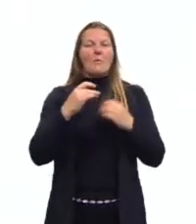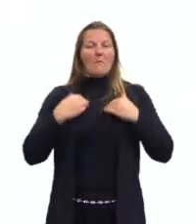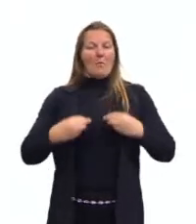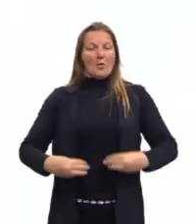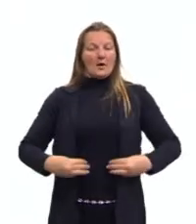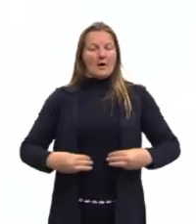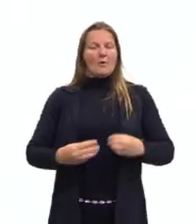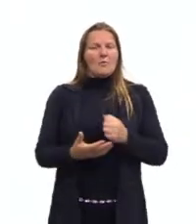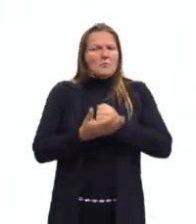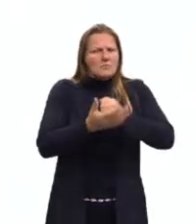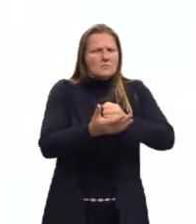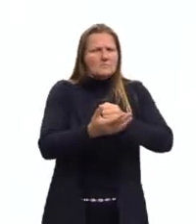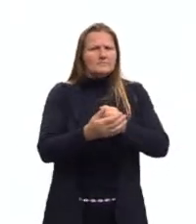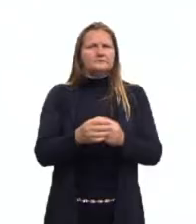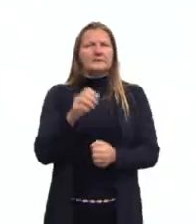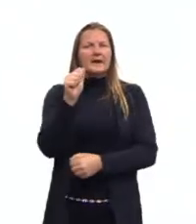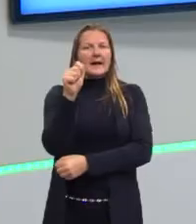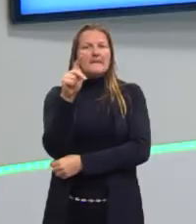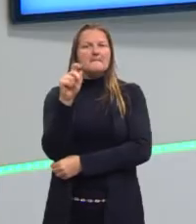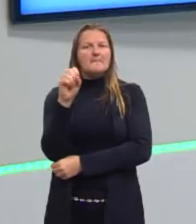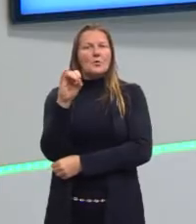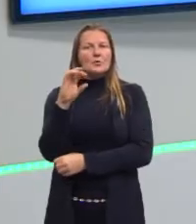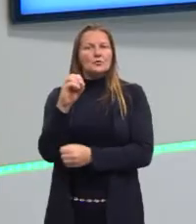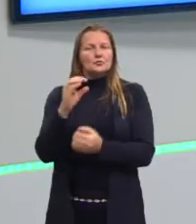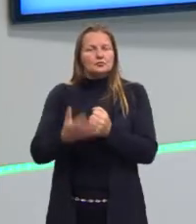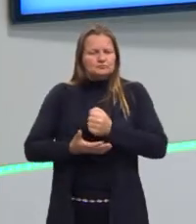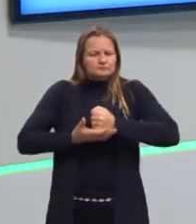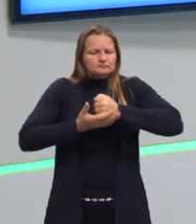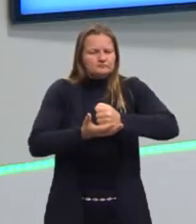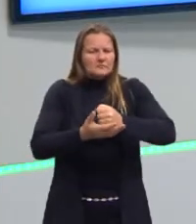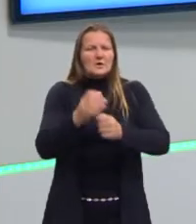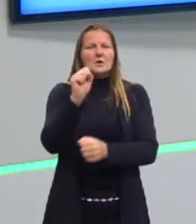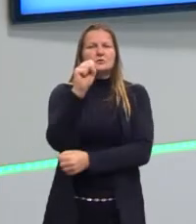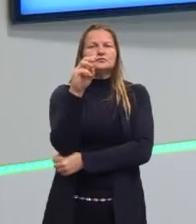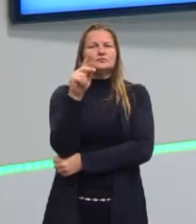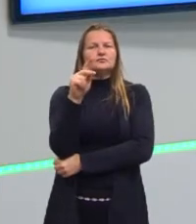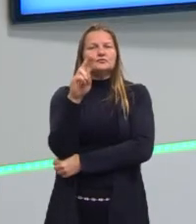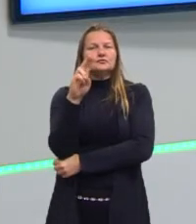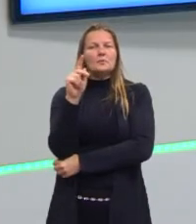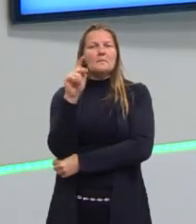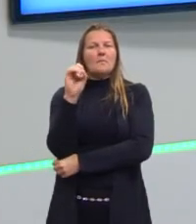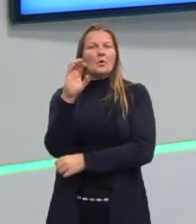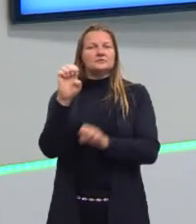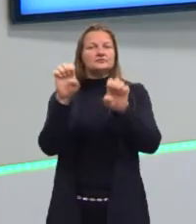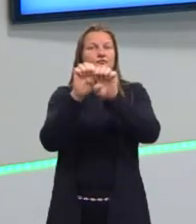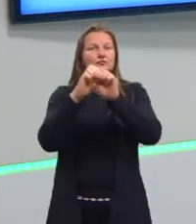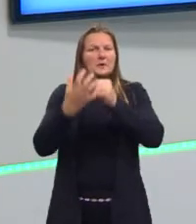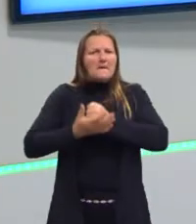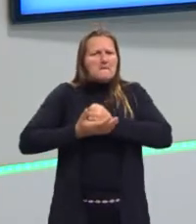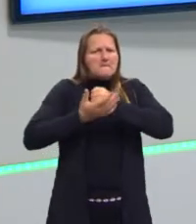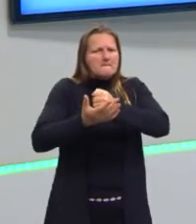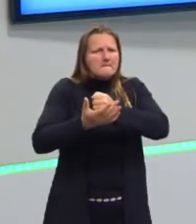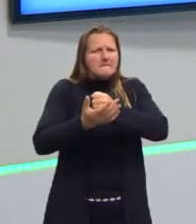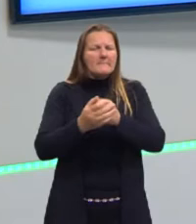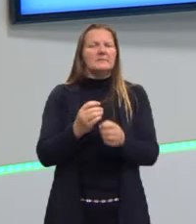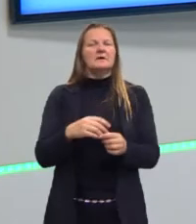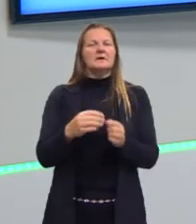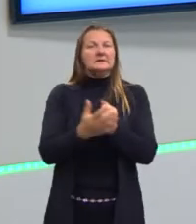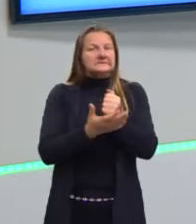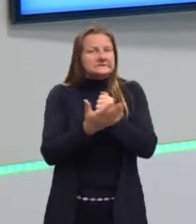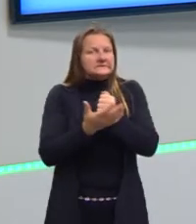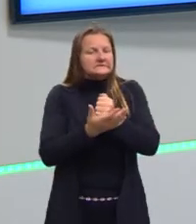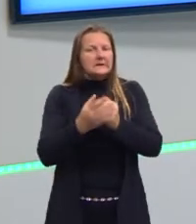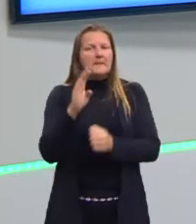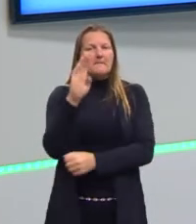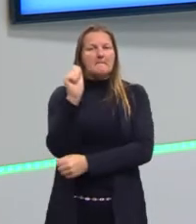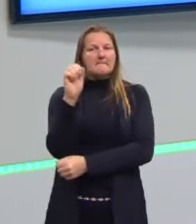em suma é um apoio né um suporte uma base então se eu defino o apoio